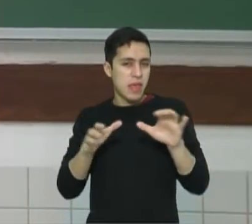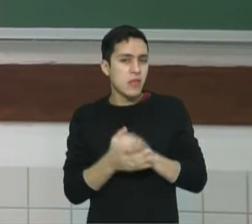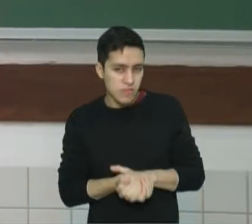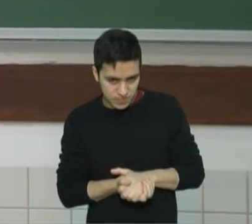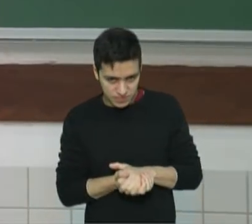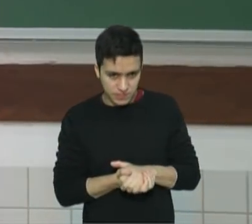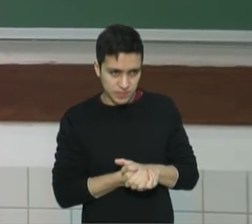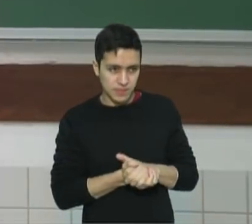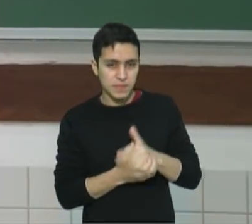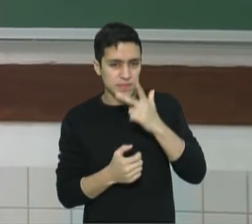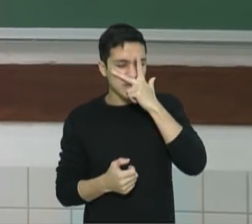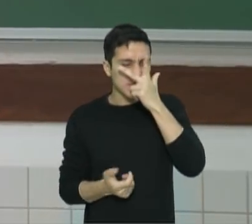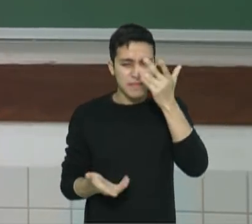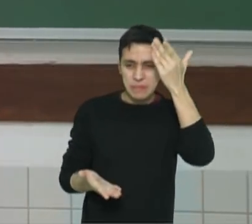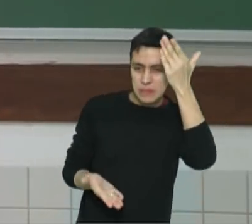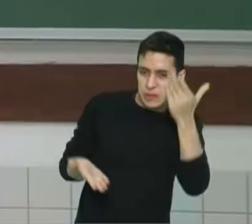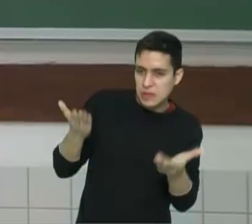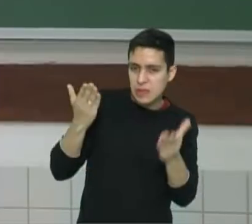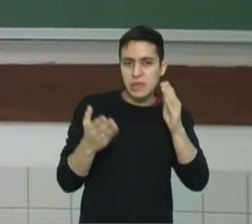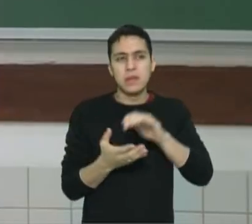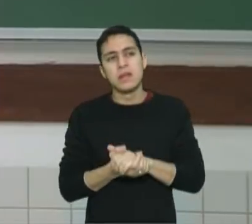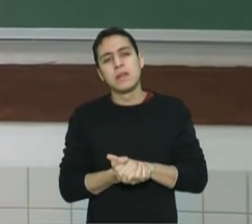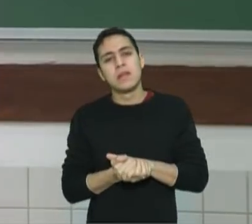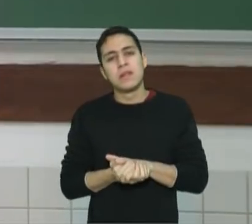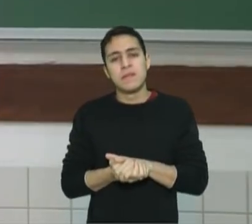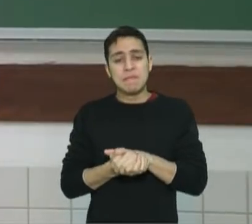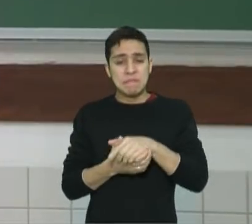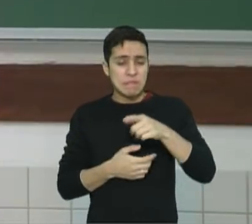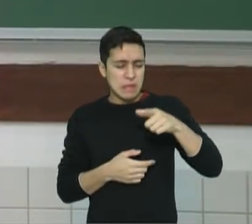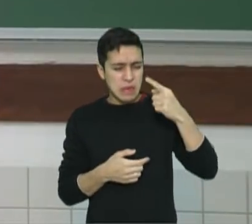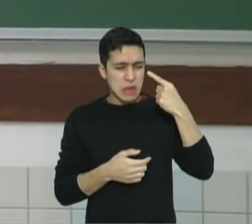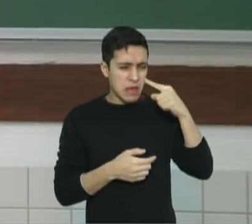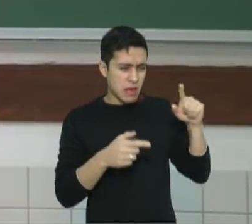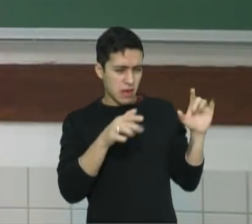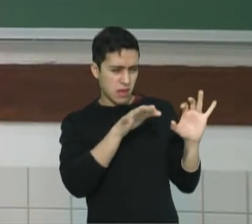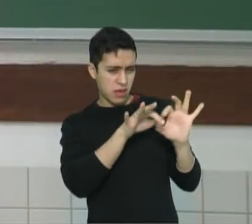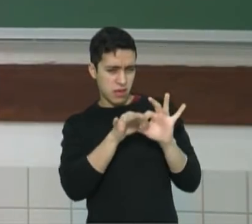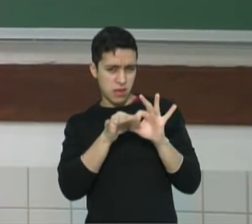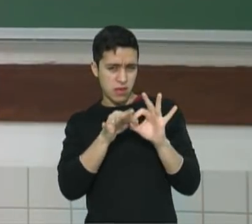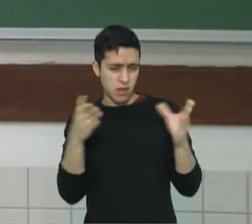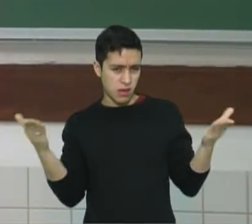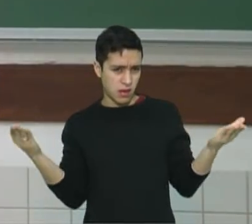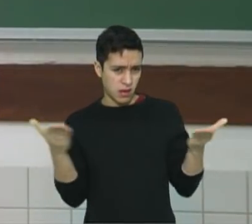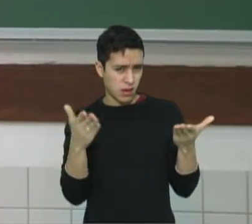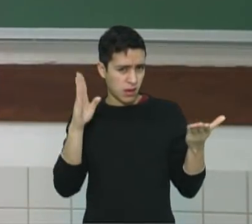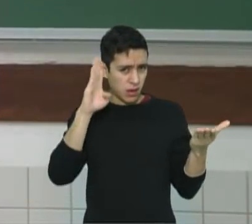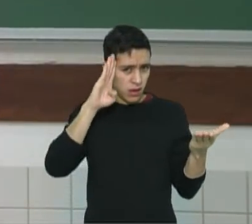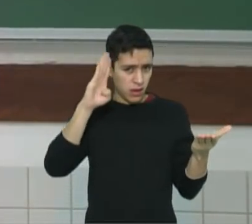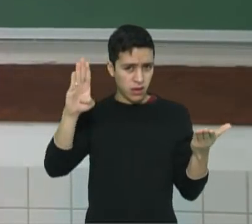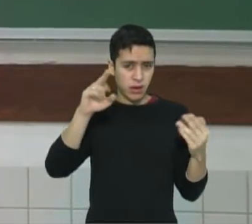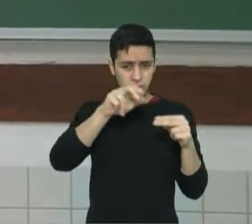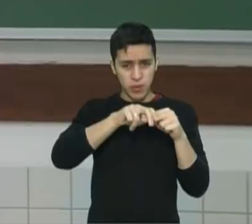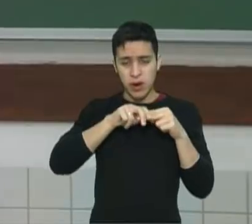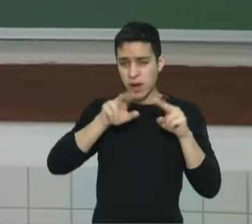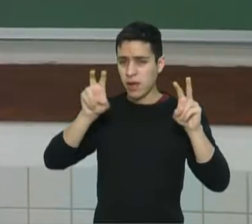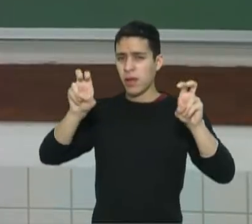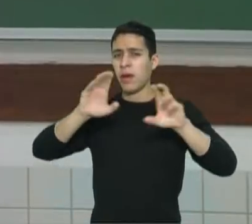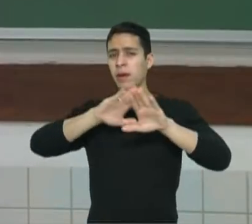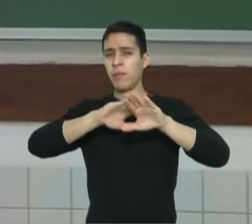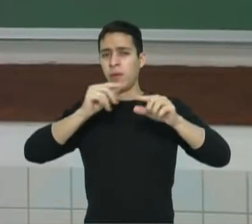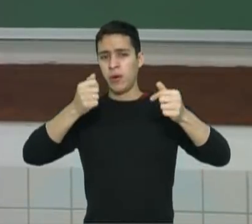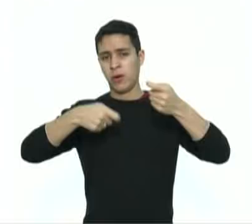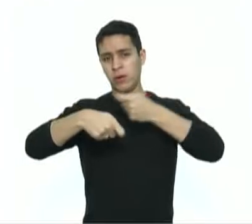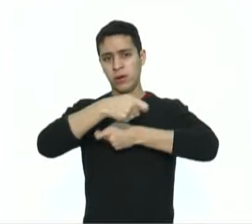de oscilação de potências. Então, dentro desse cenário atual, principalmente embargado pela economia,